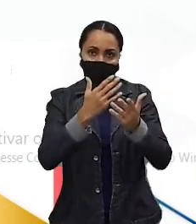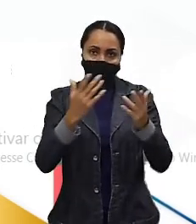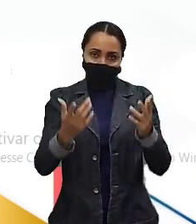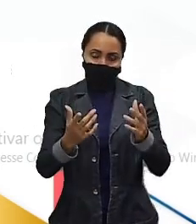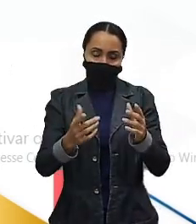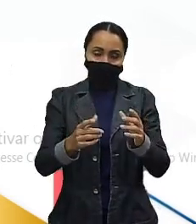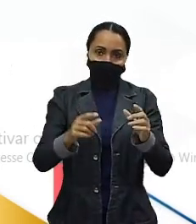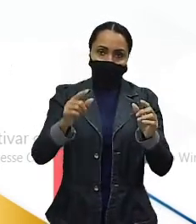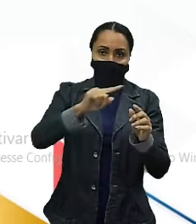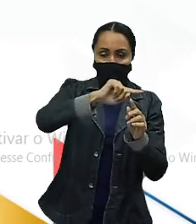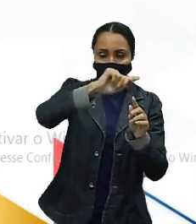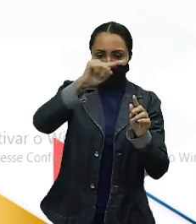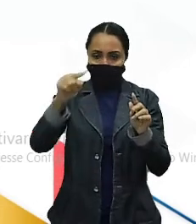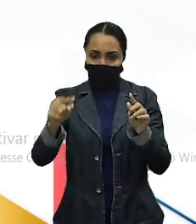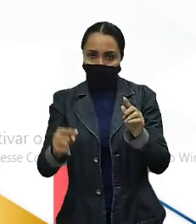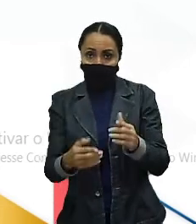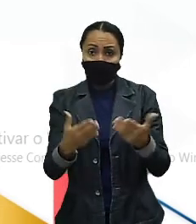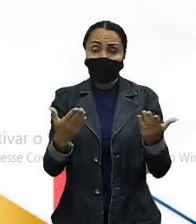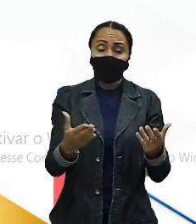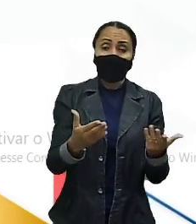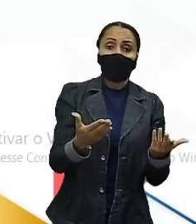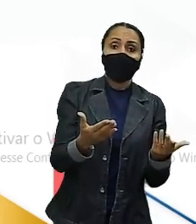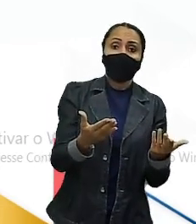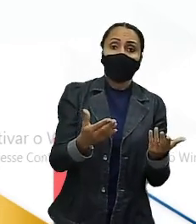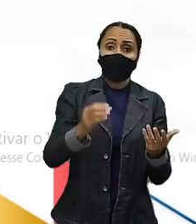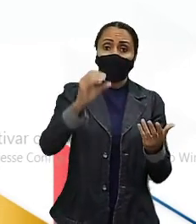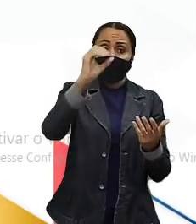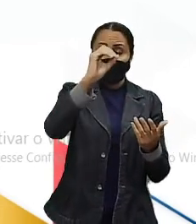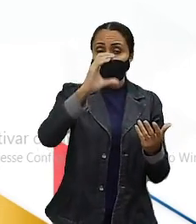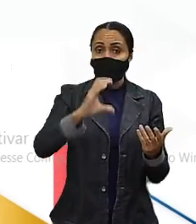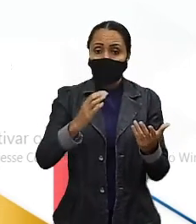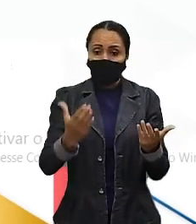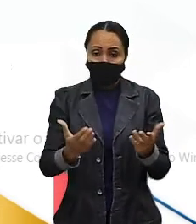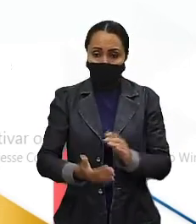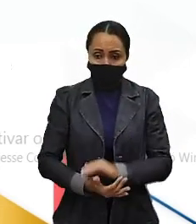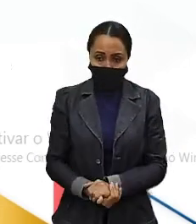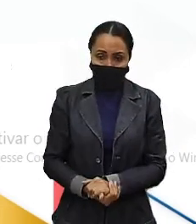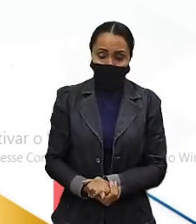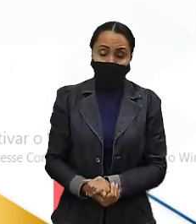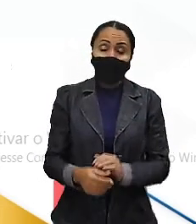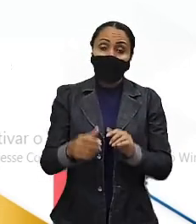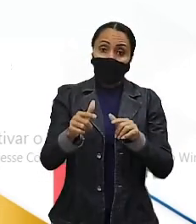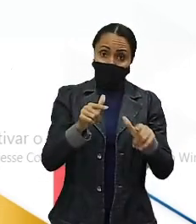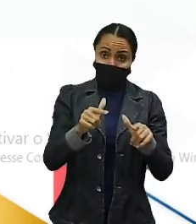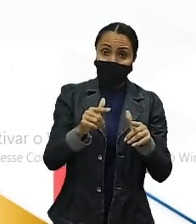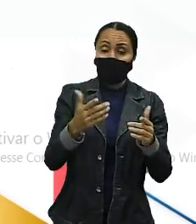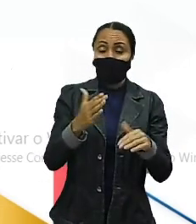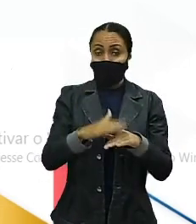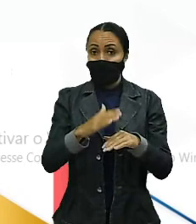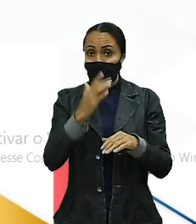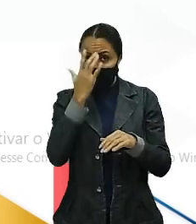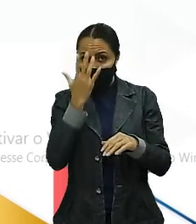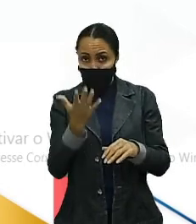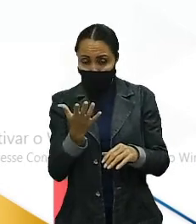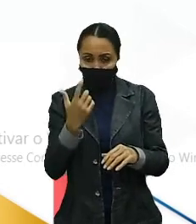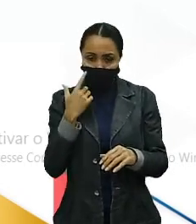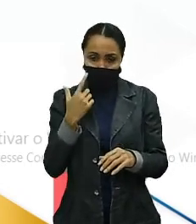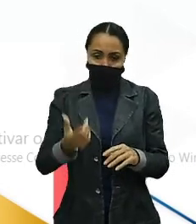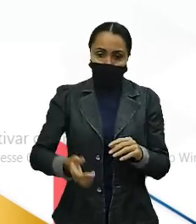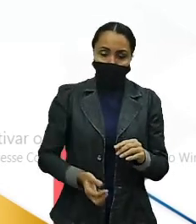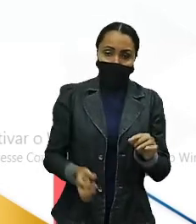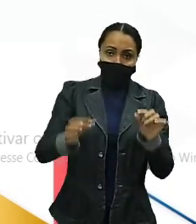girando em que ângulo, percebe? Então, aí é uma coisa de lógica, mas a gente vai trabalhar muito fácil. Veja, se eu